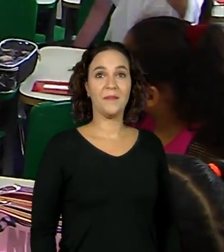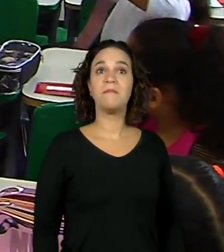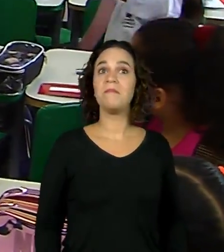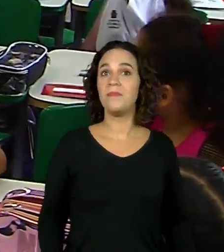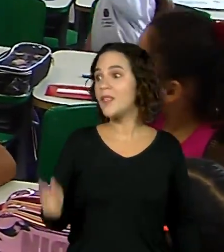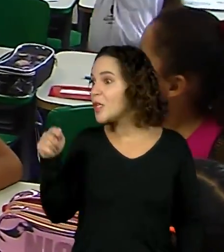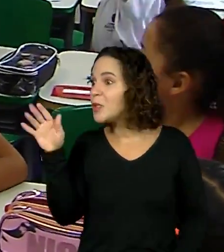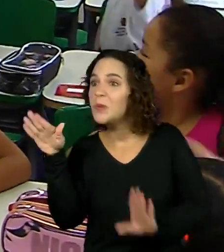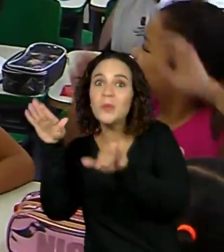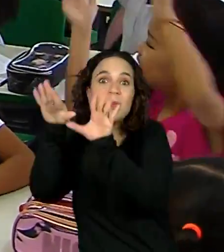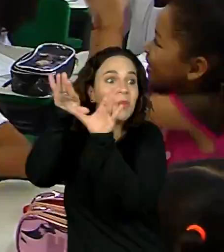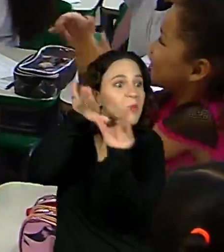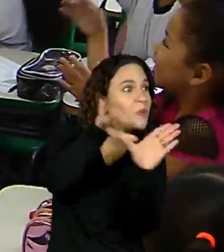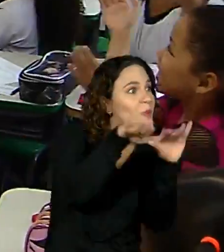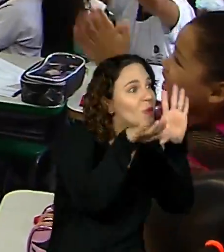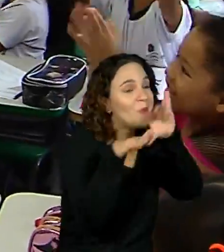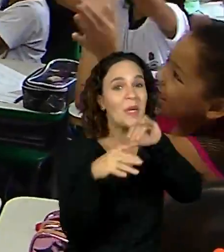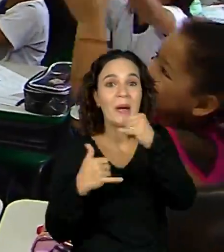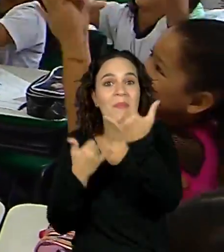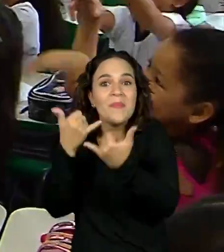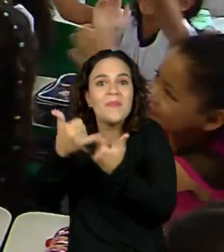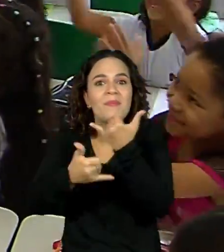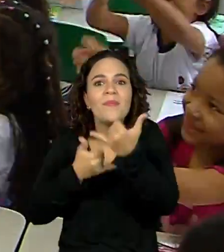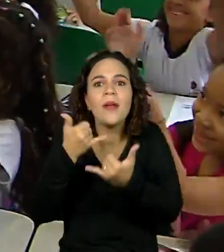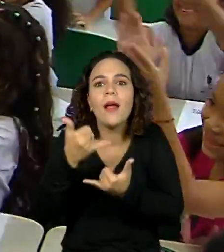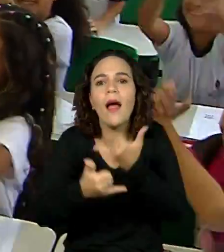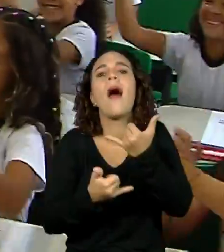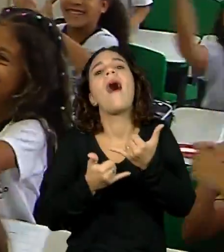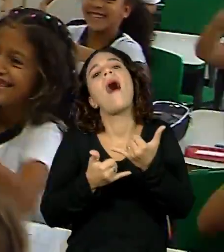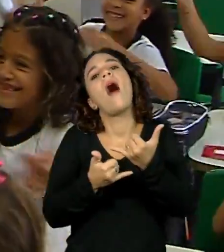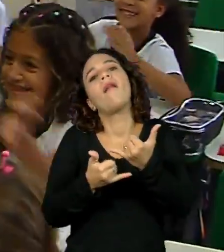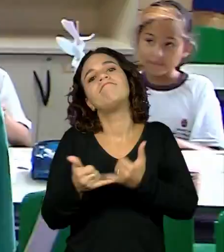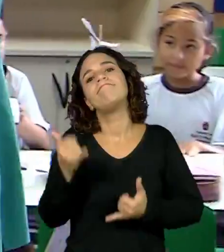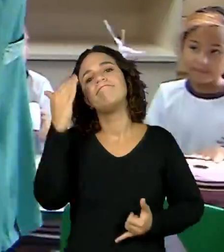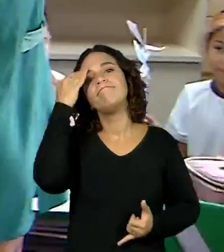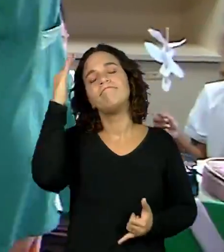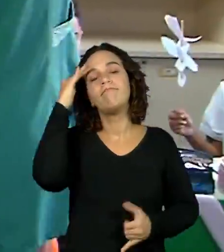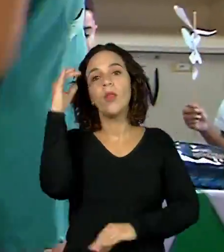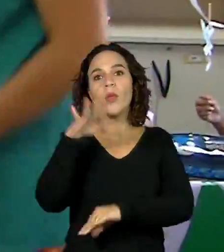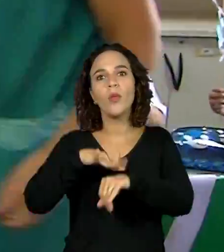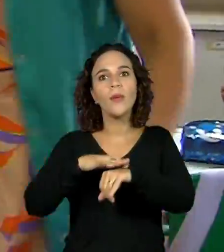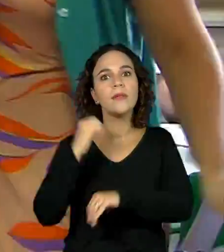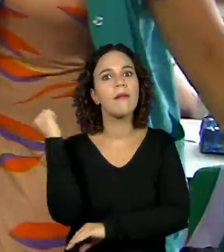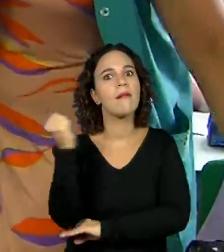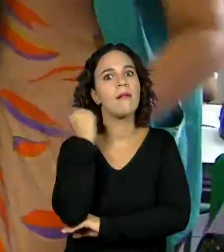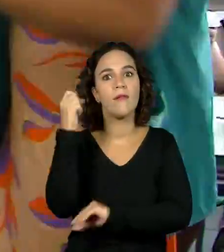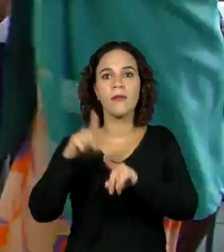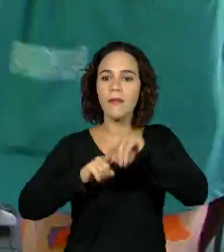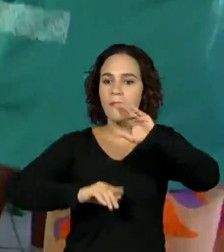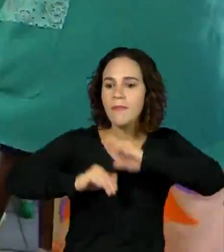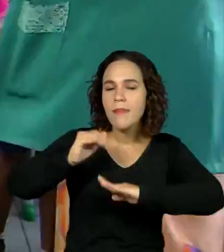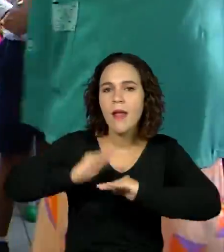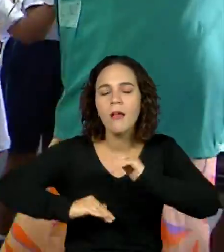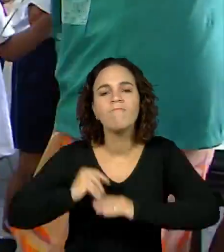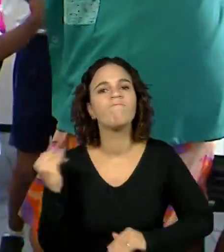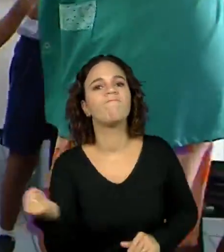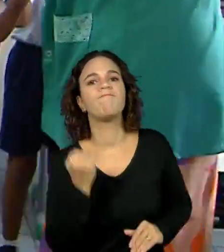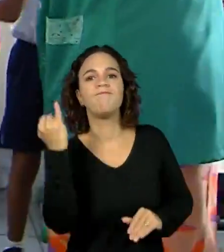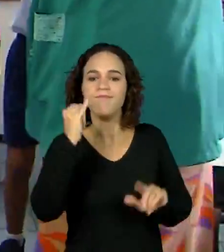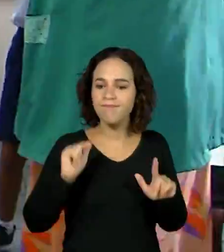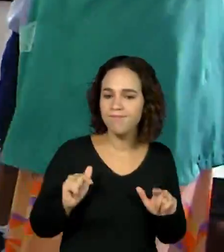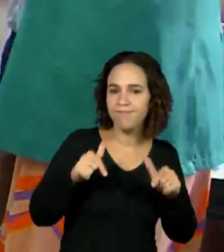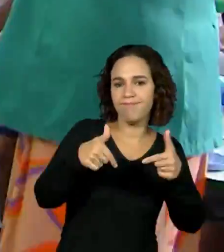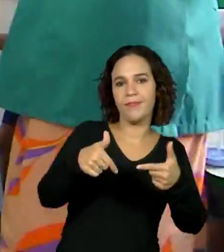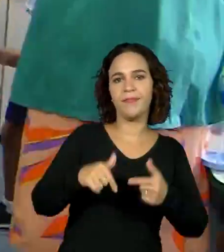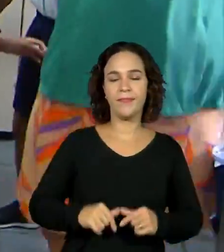De forma lúdica, as crianças começam a entender a gravidade da doença e a colocar em prática cuidados importantes. Não